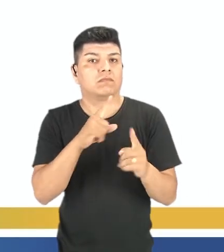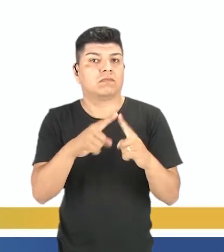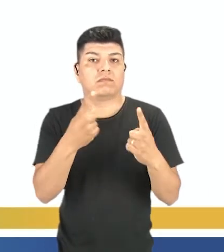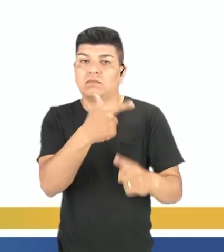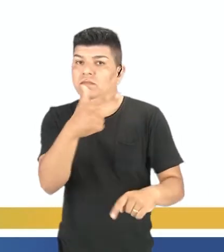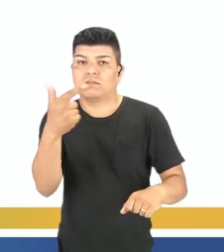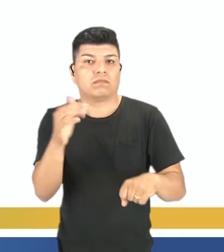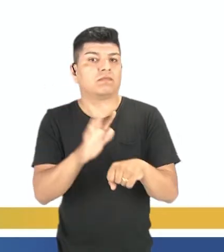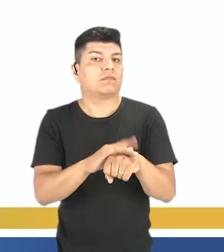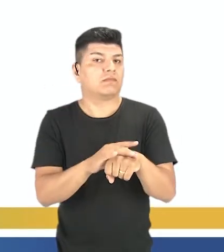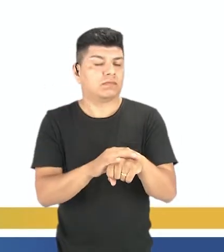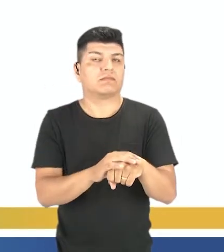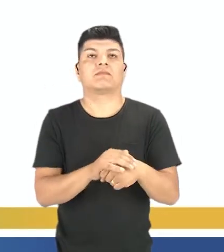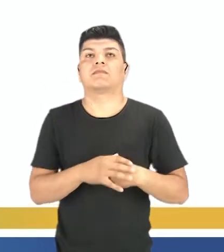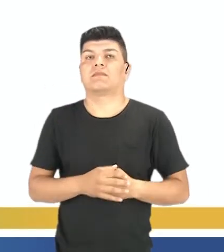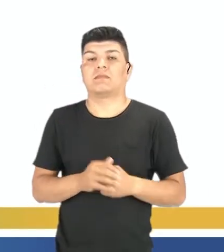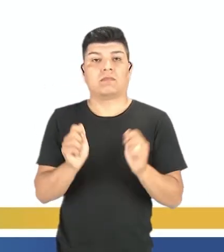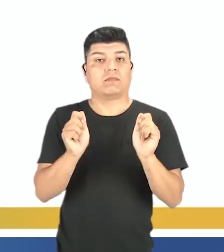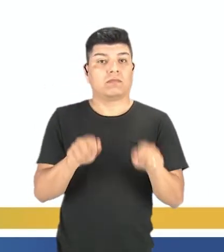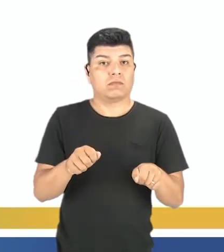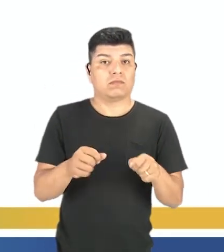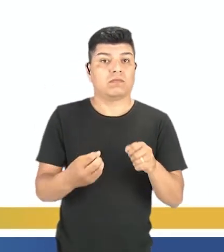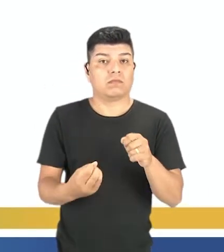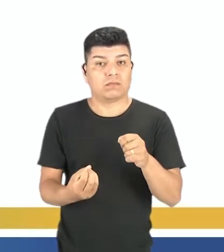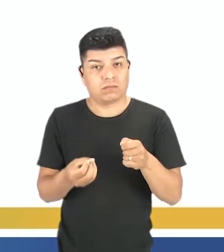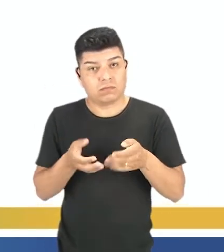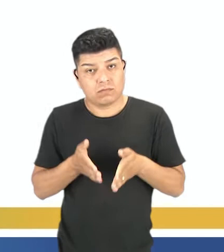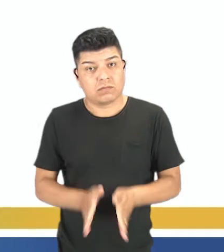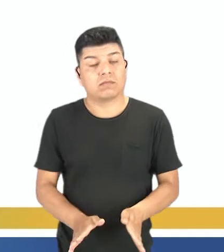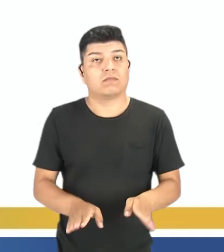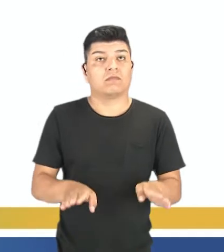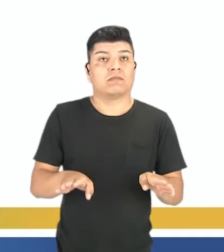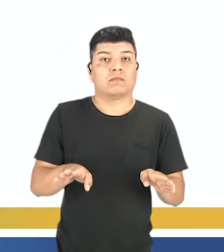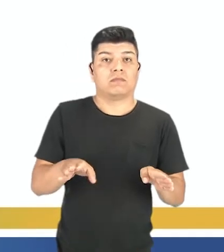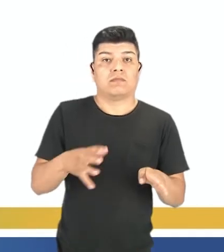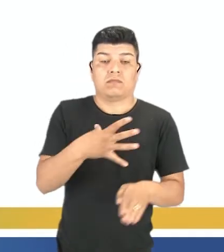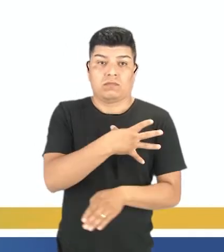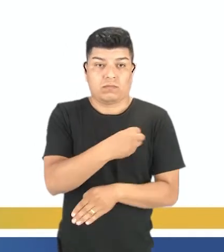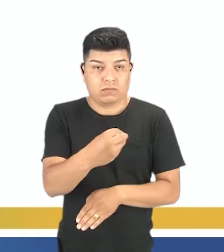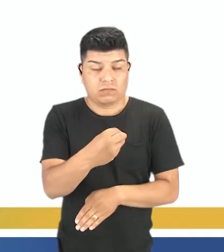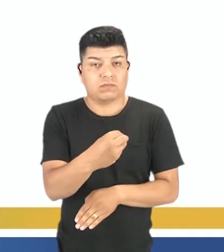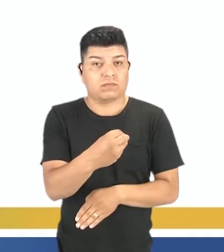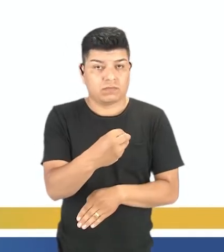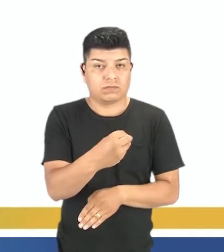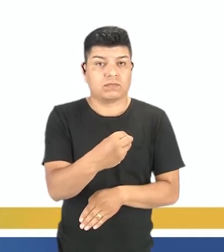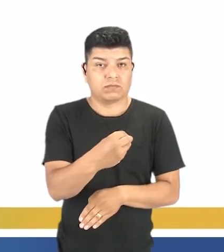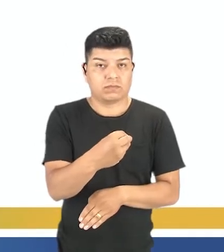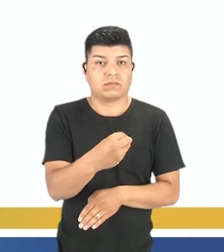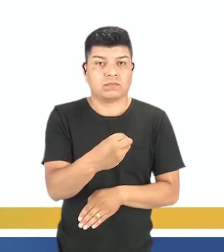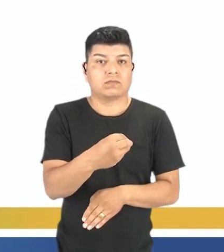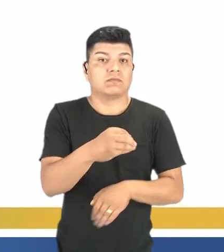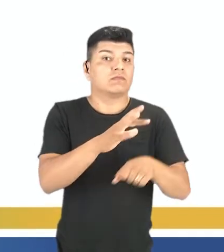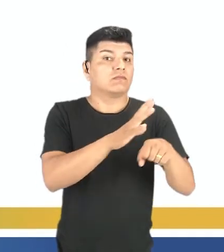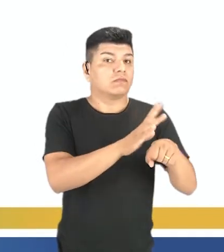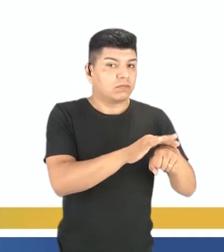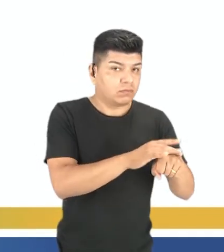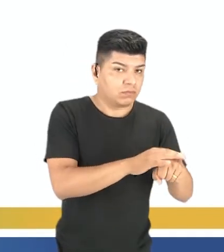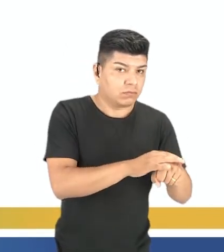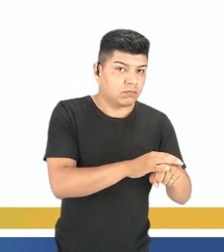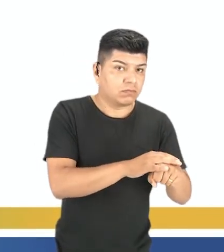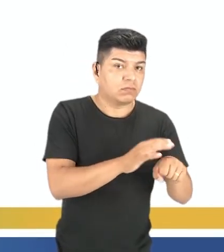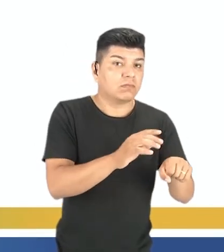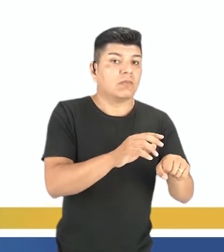ela não tem a doença. Então ela pode gerar tanto a seus filhos, né, com a